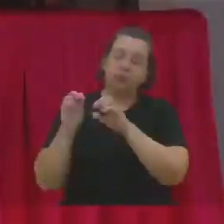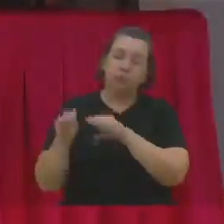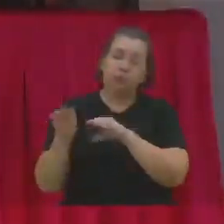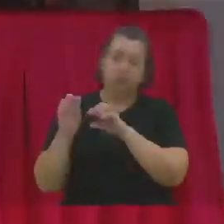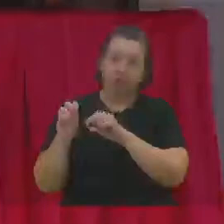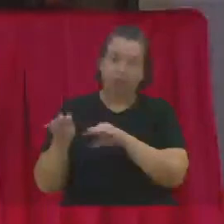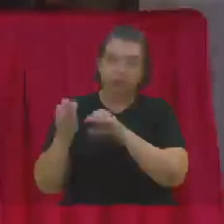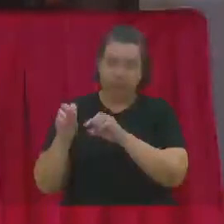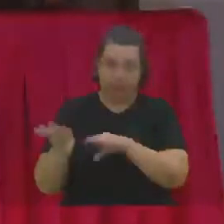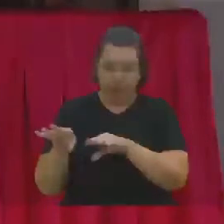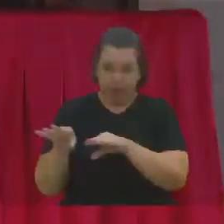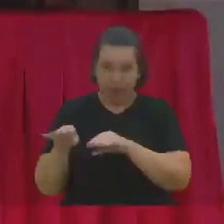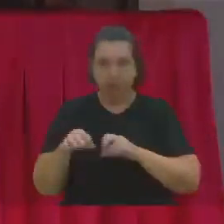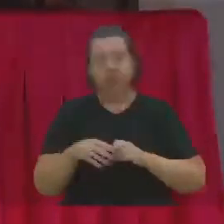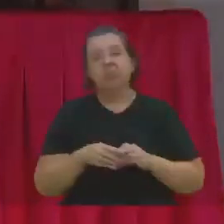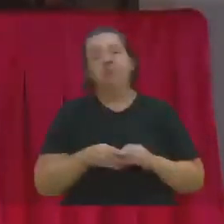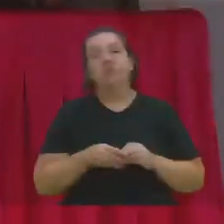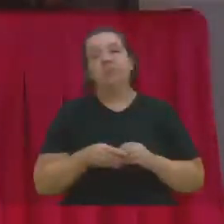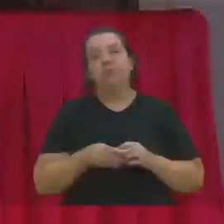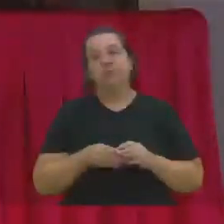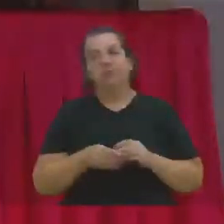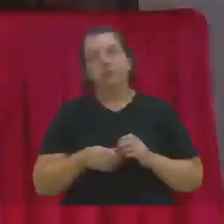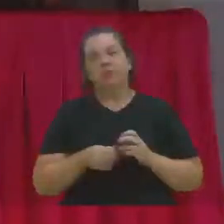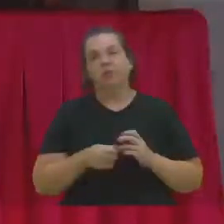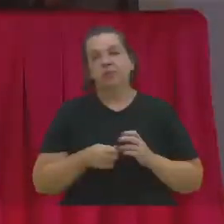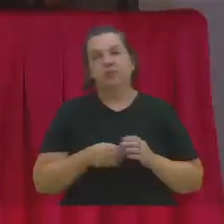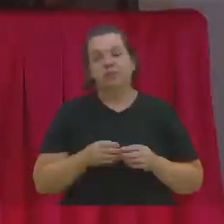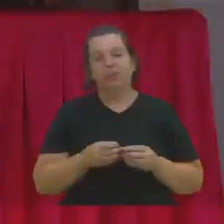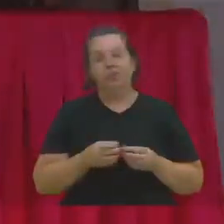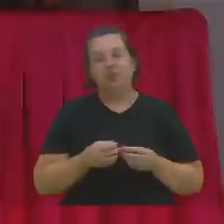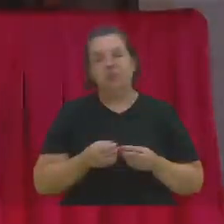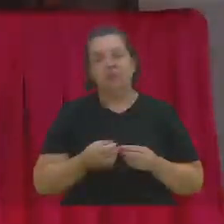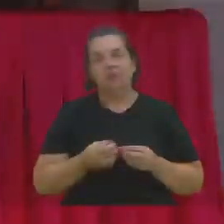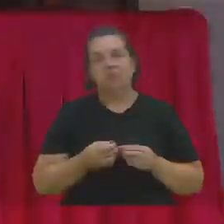como apóstolos, como discípulos do Senhor.